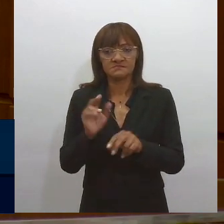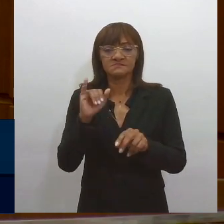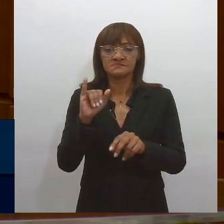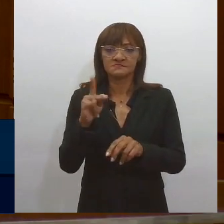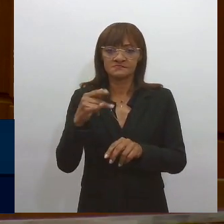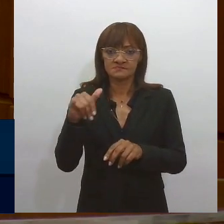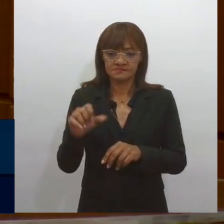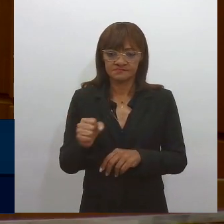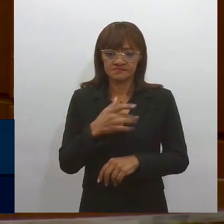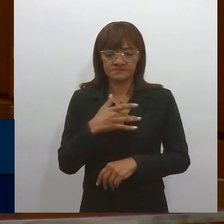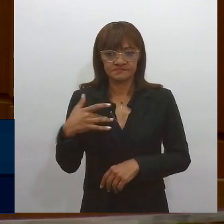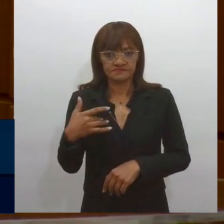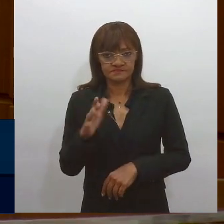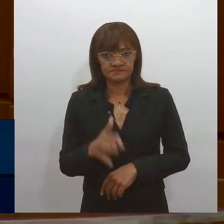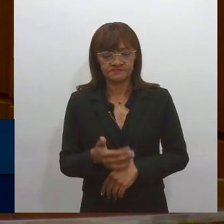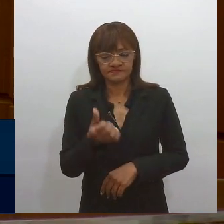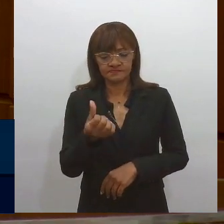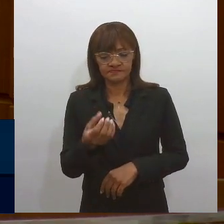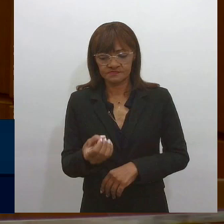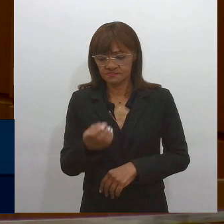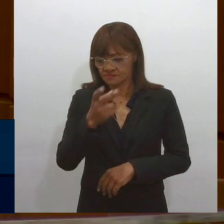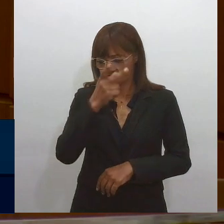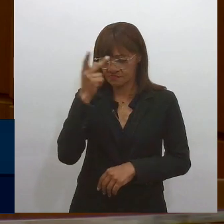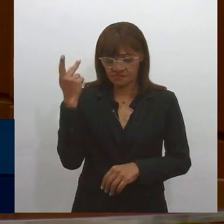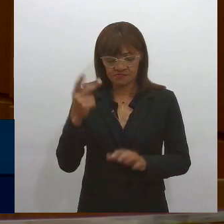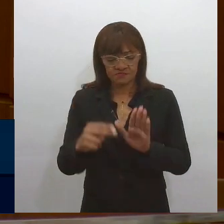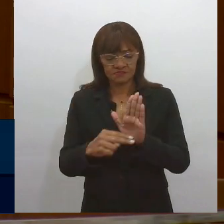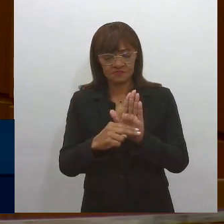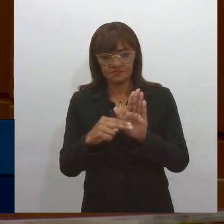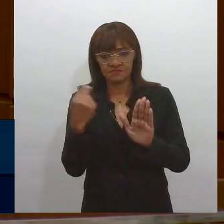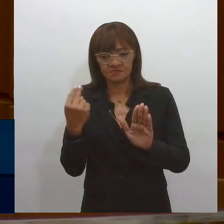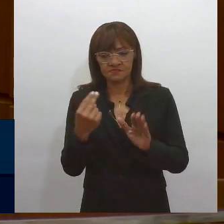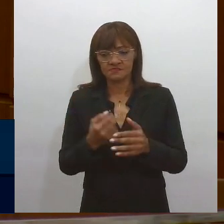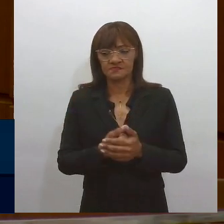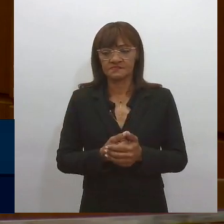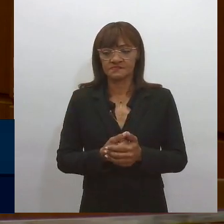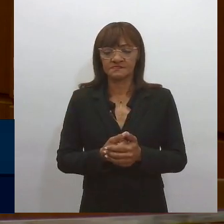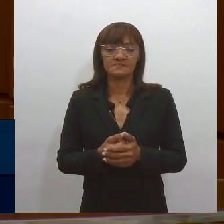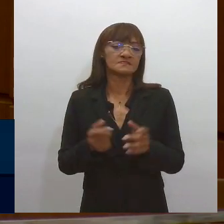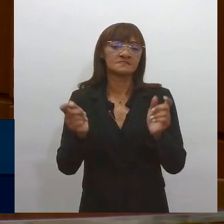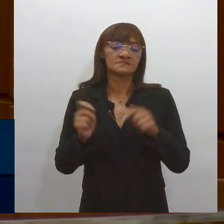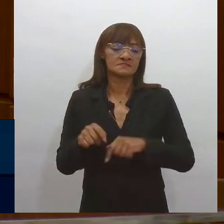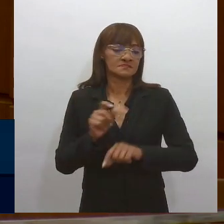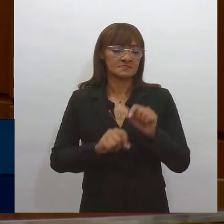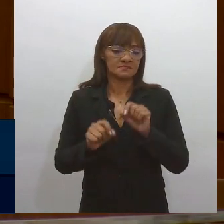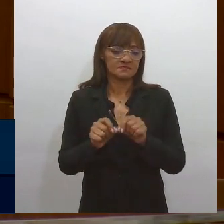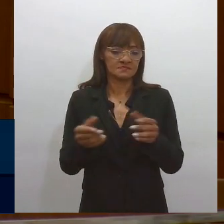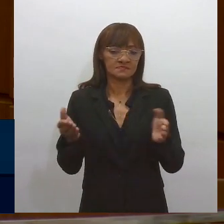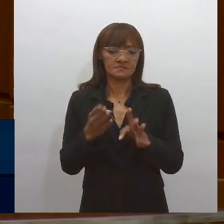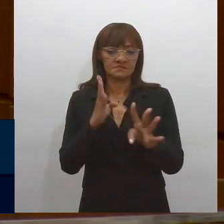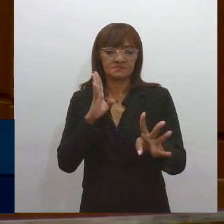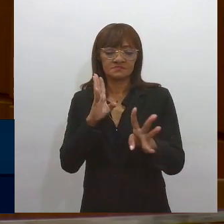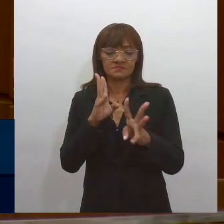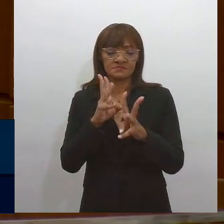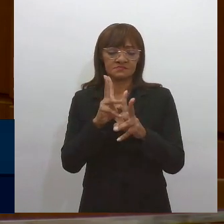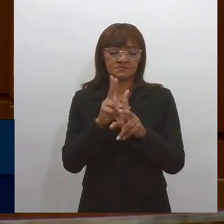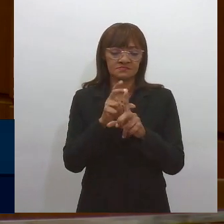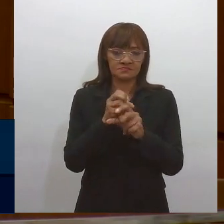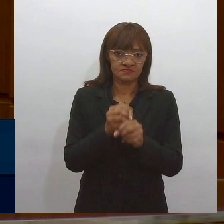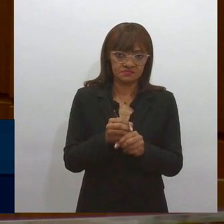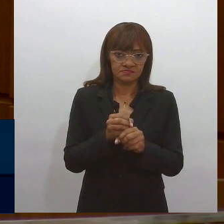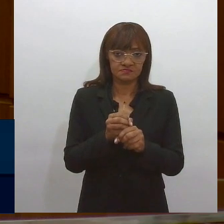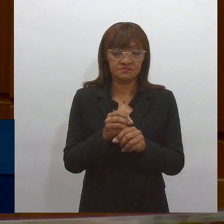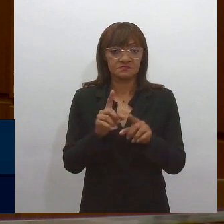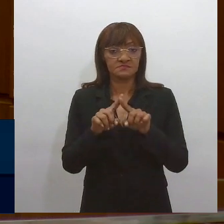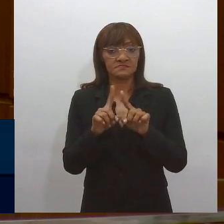cirurgias bariátricas uma medida que não só Visa zerar a fila de espera mas principalmente proporcionar uma melhoria